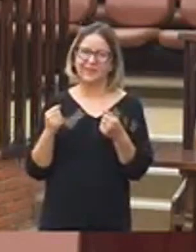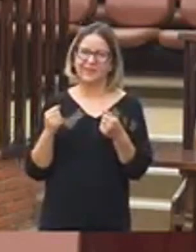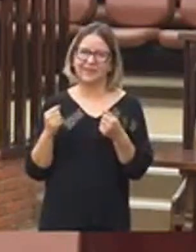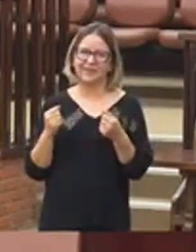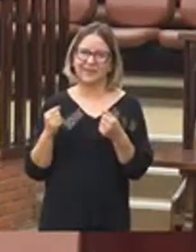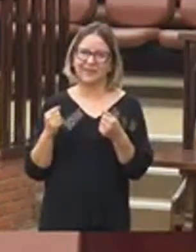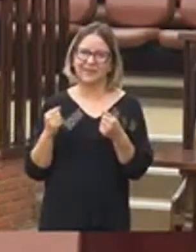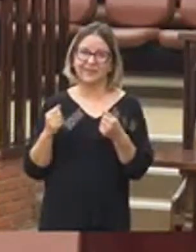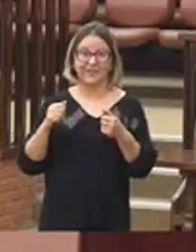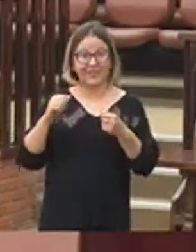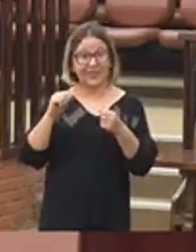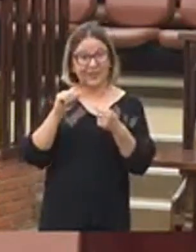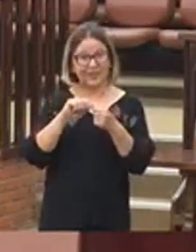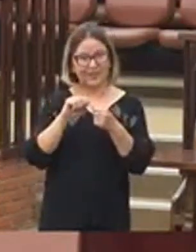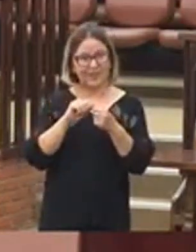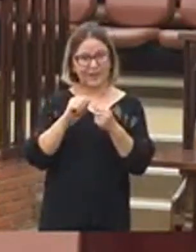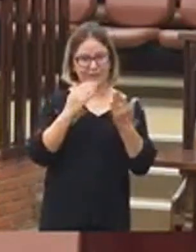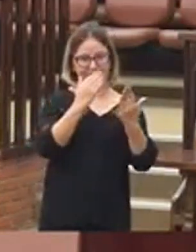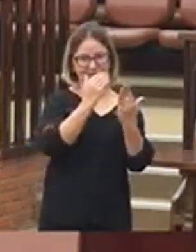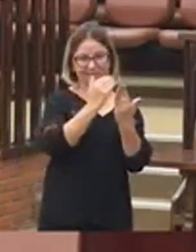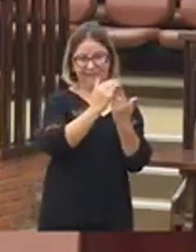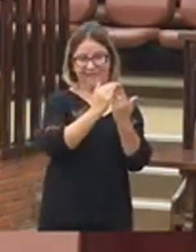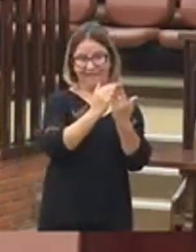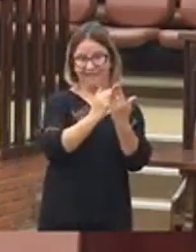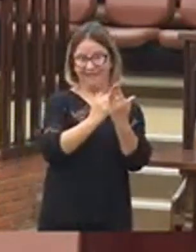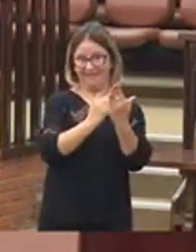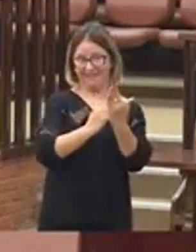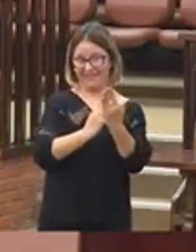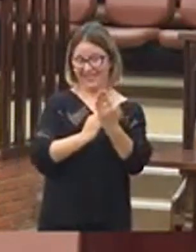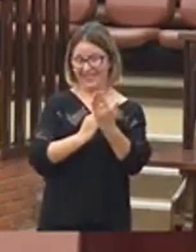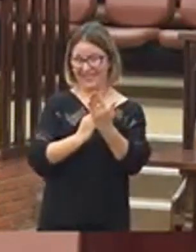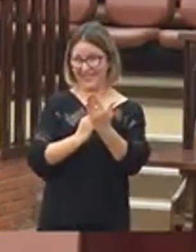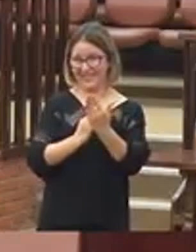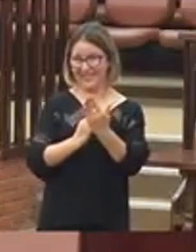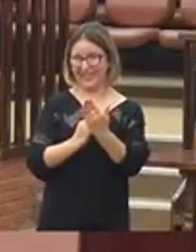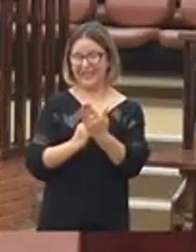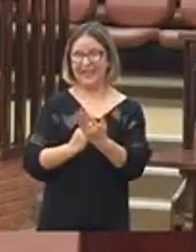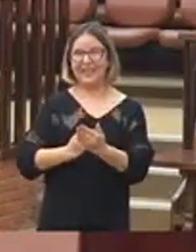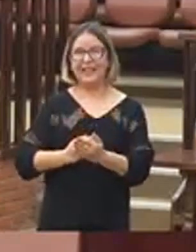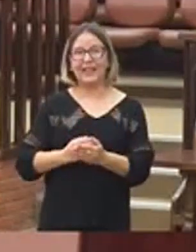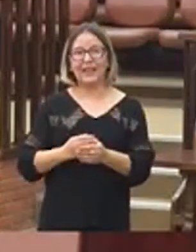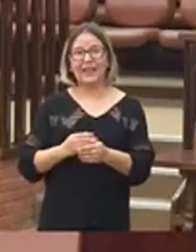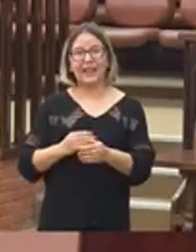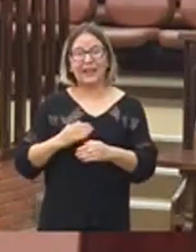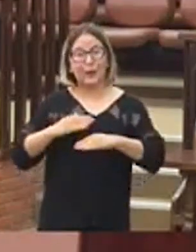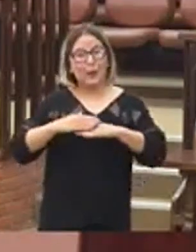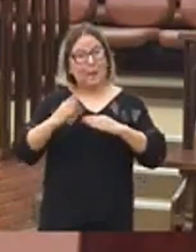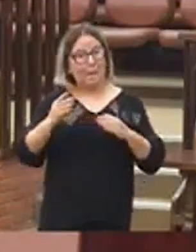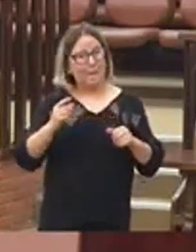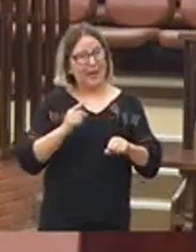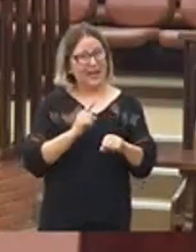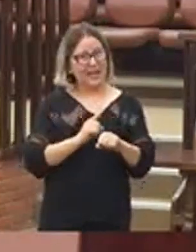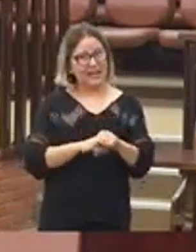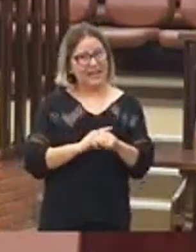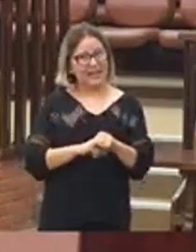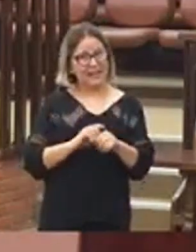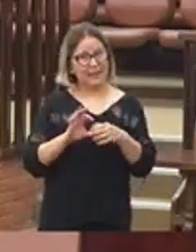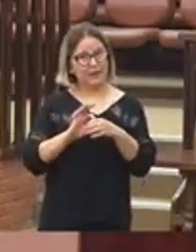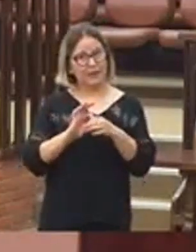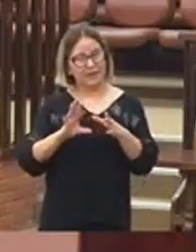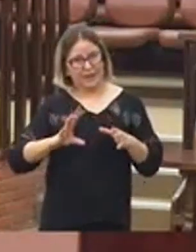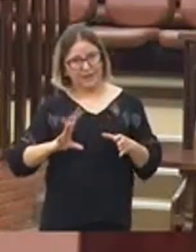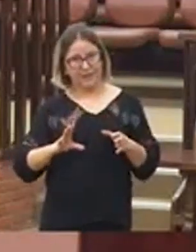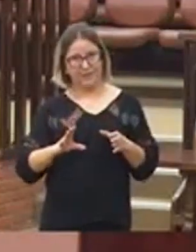criar uma agenda. Hoje nós temos mais tempo, uma agenda de oração,